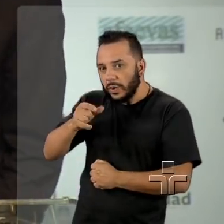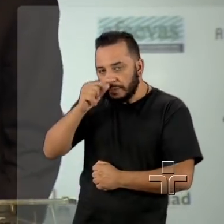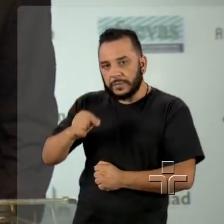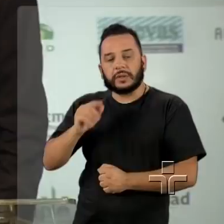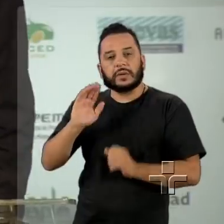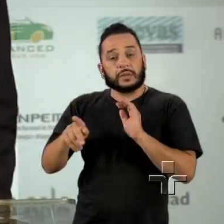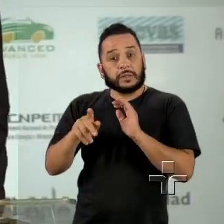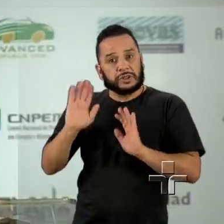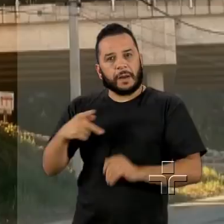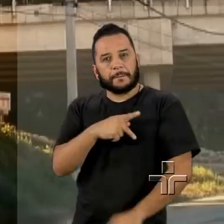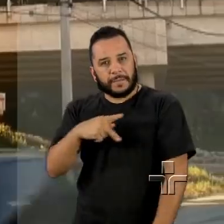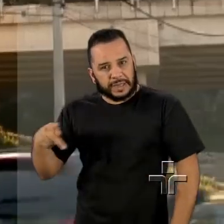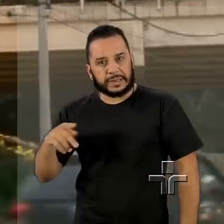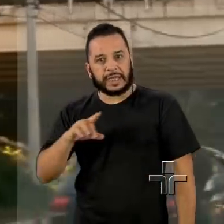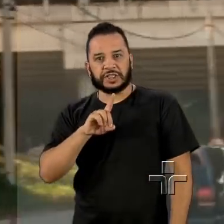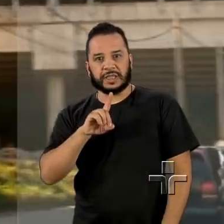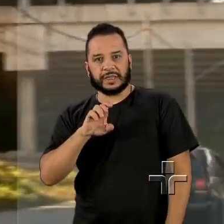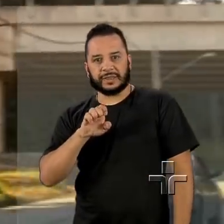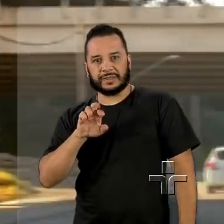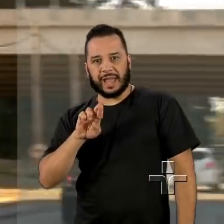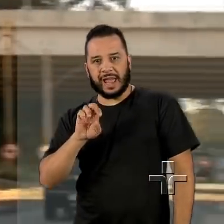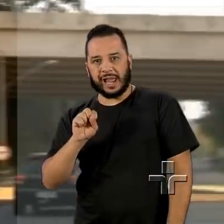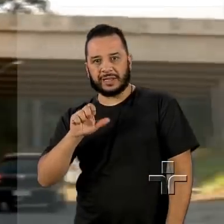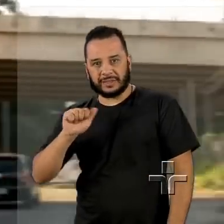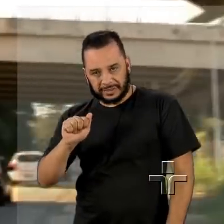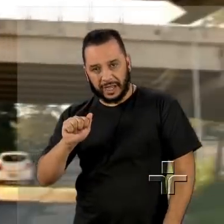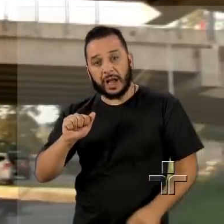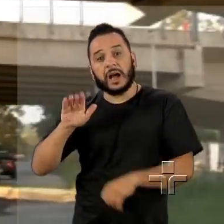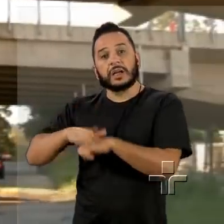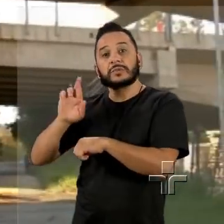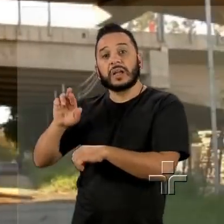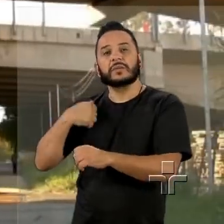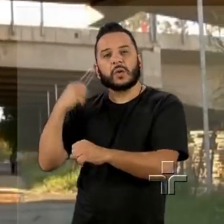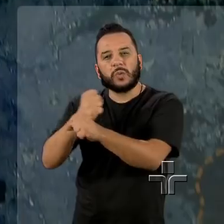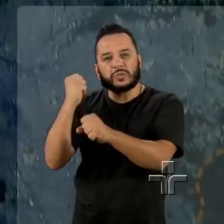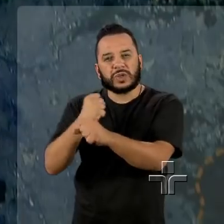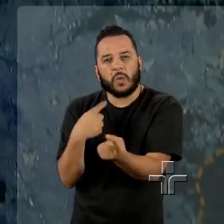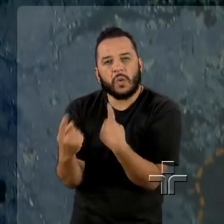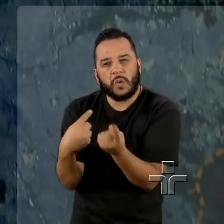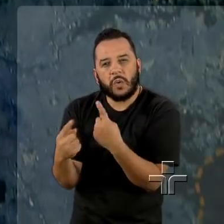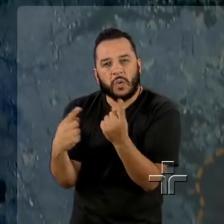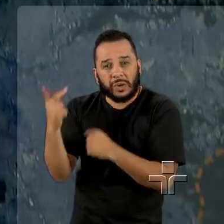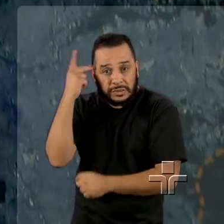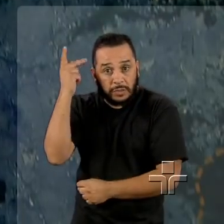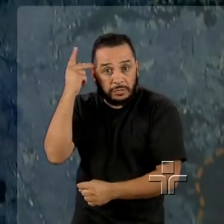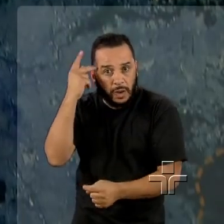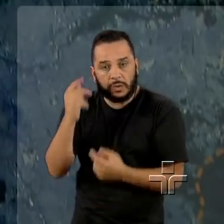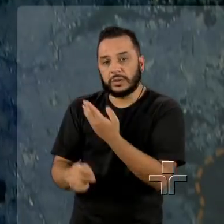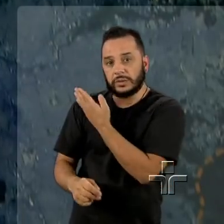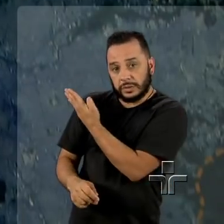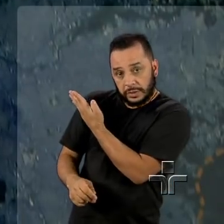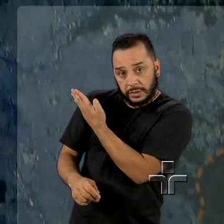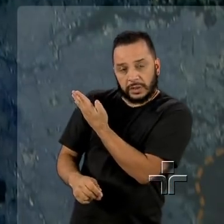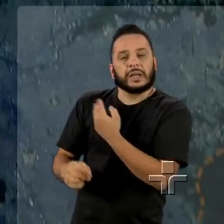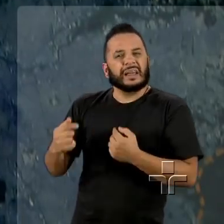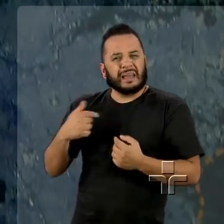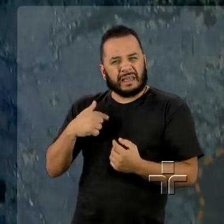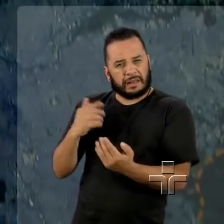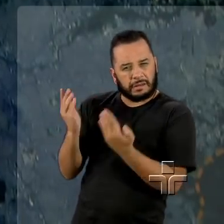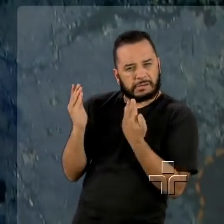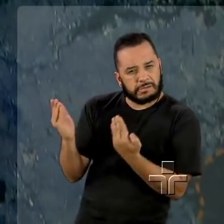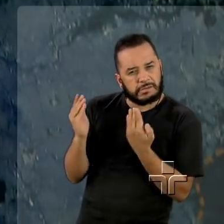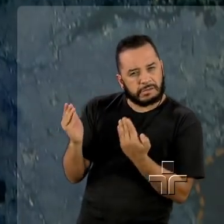Aparecida Adame diz que a corrupção é o câncer que gera efeitos em todos os setores essenciais da vida do cidadão. O César Silva diz que tudo